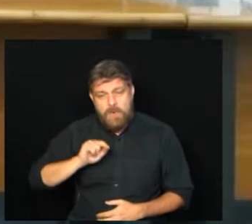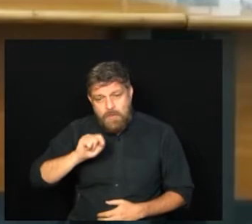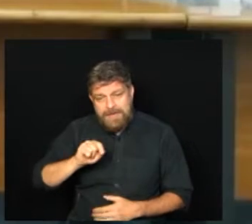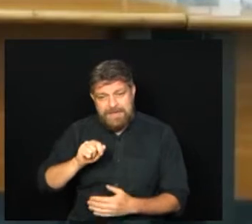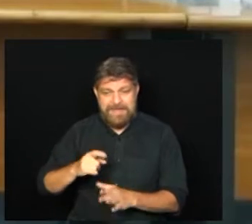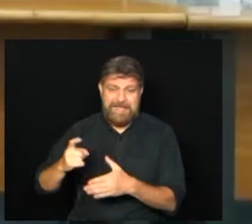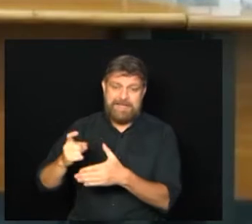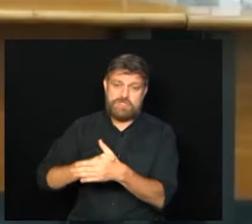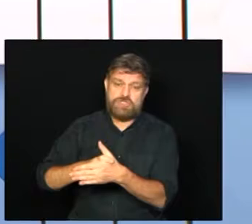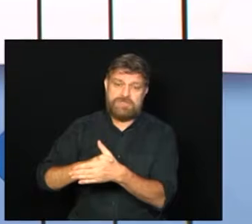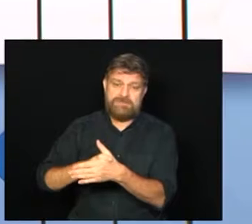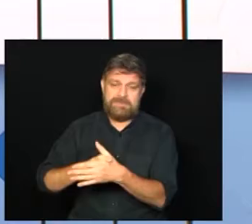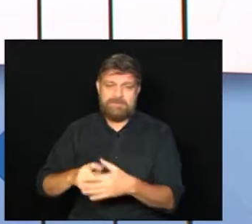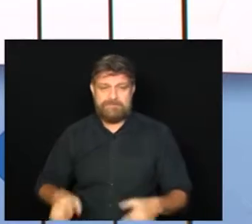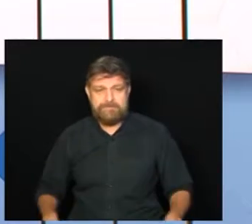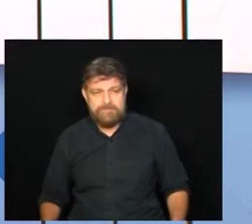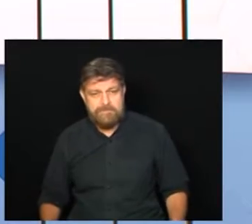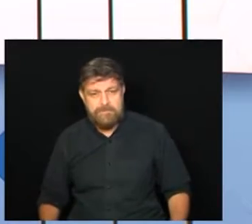dívida.